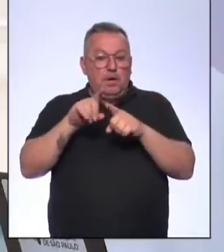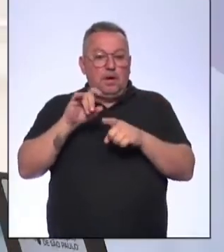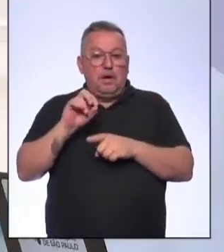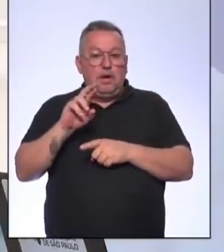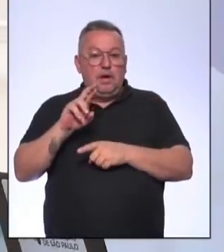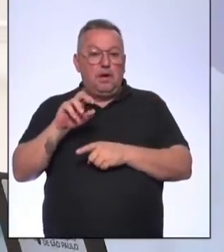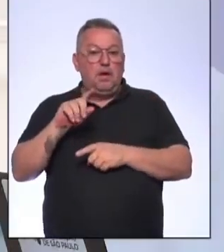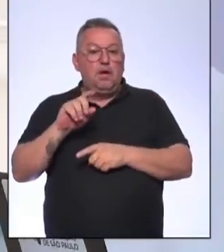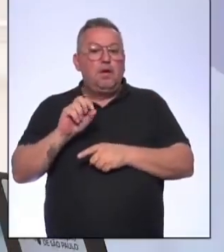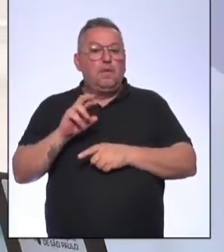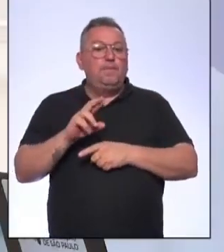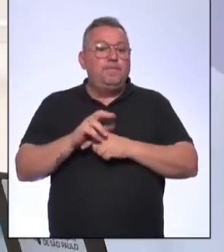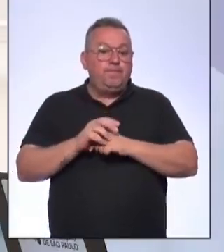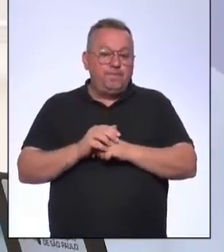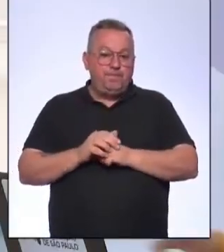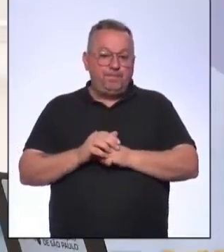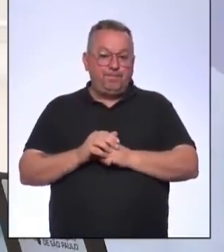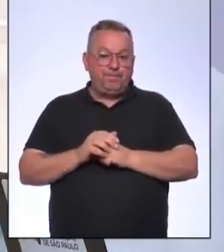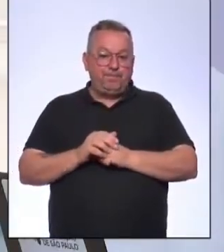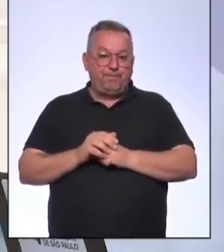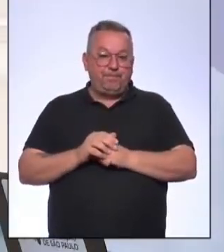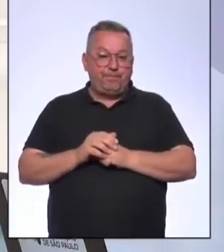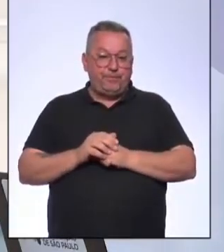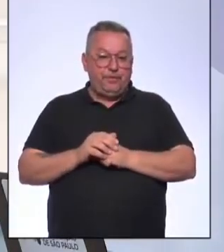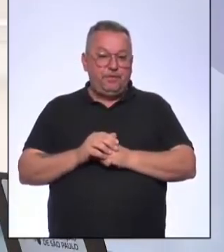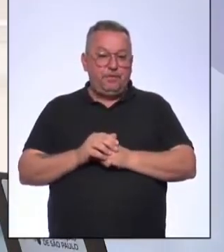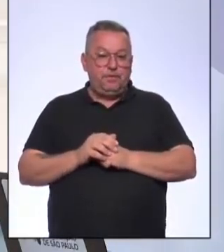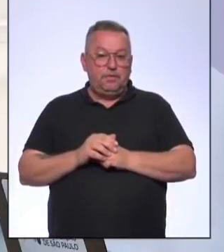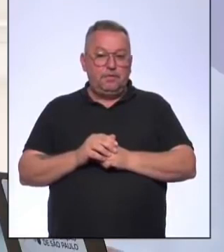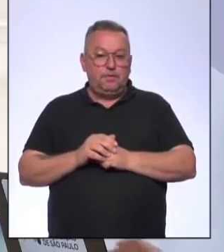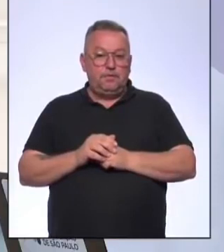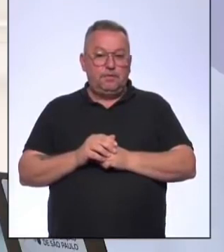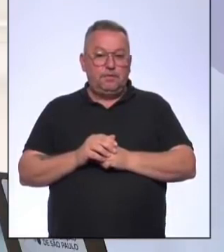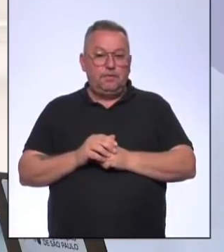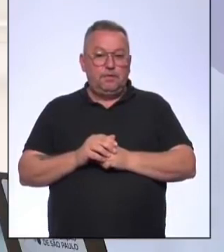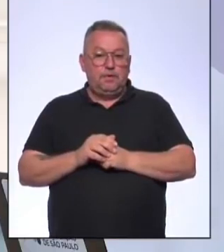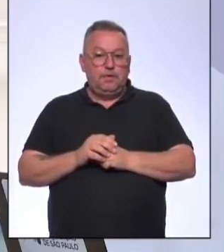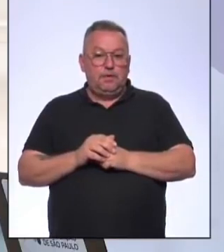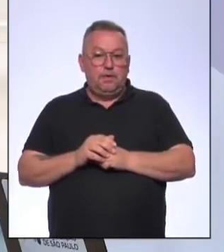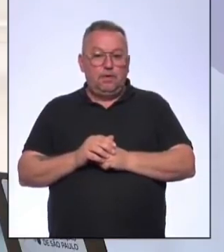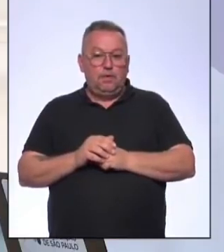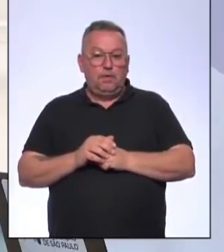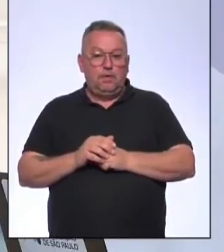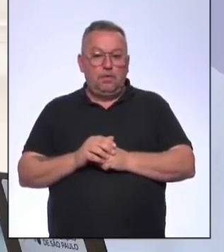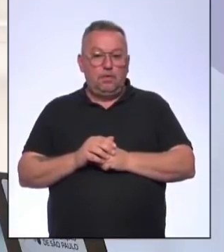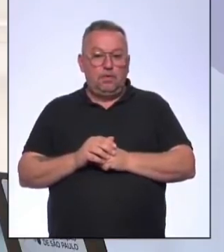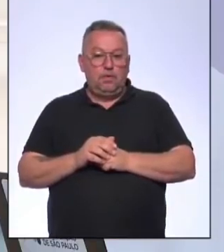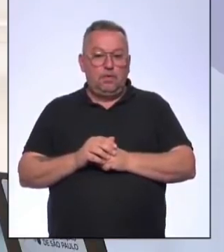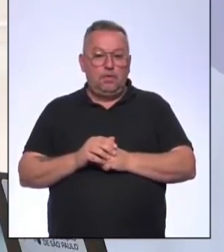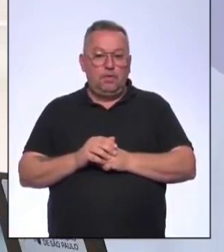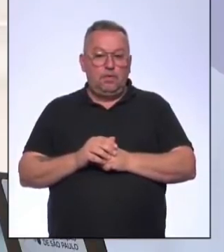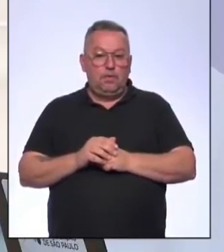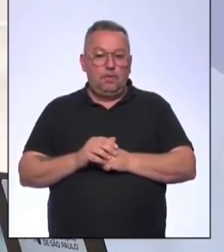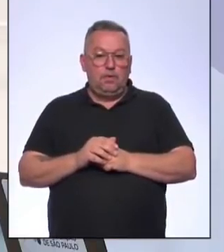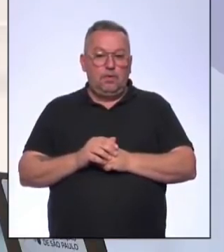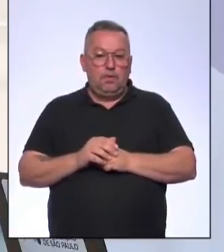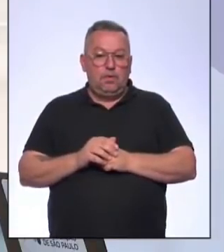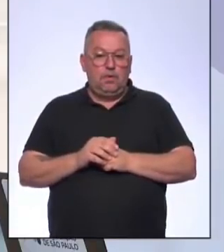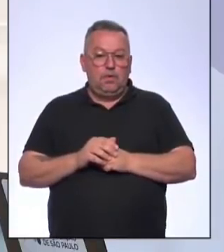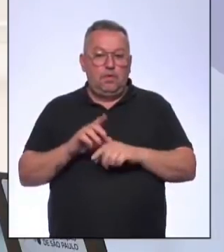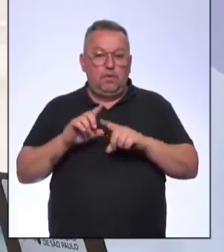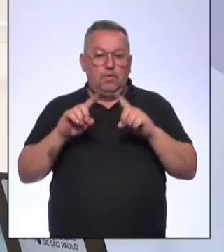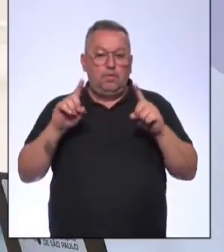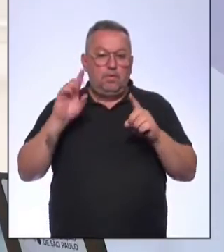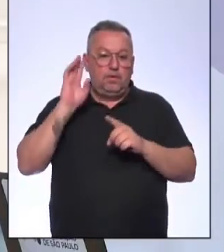vai falar deles daqui a pouco. Então, ó, vamos de novo, olha só. Cool. Cool pode ser legal ou também pode ser fresco,